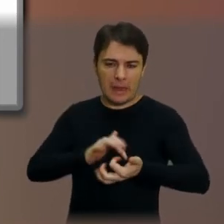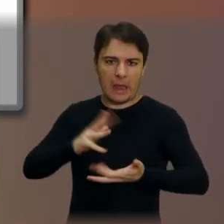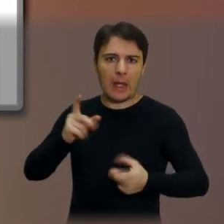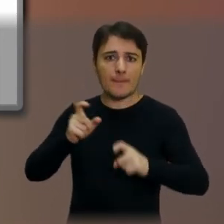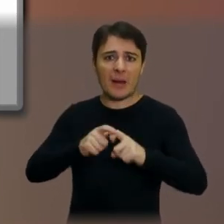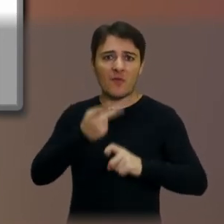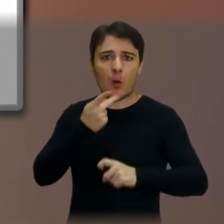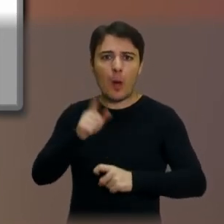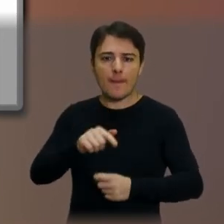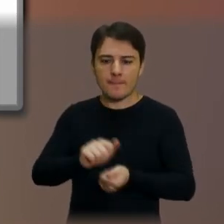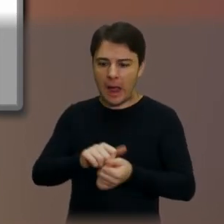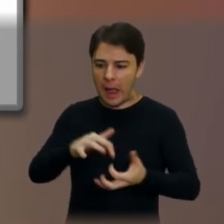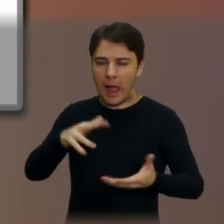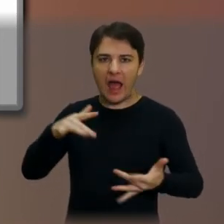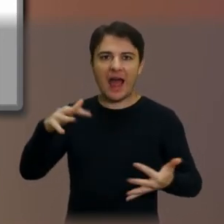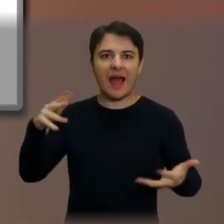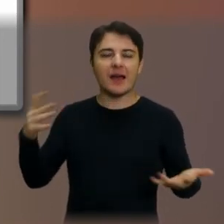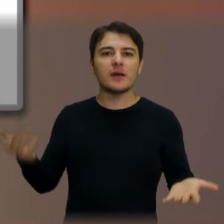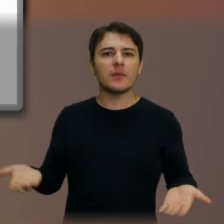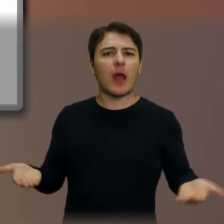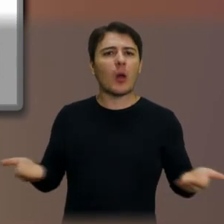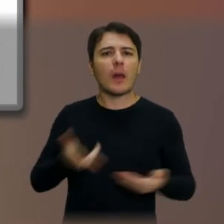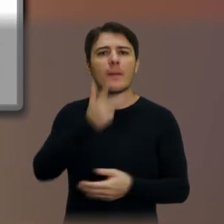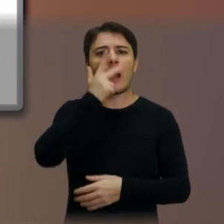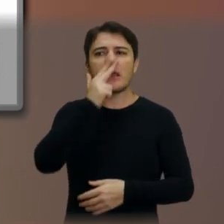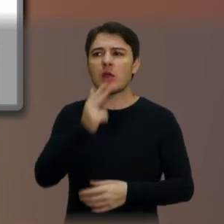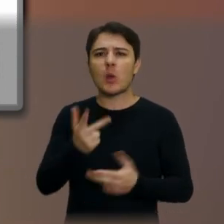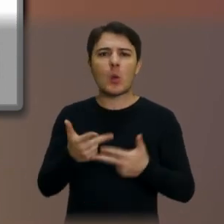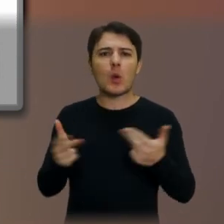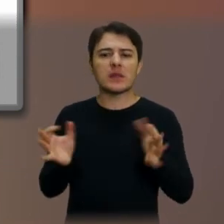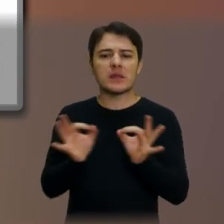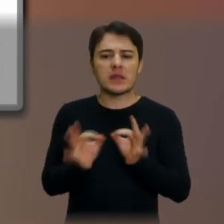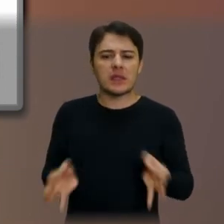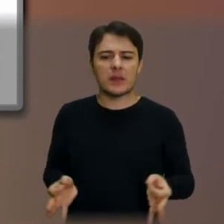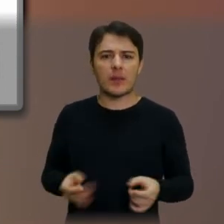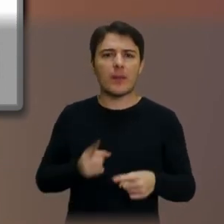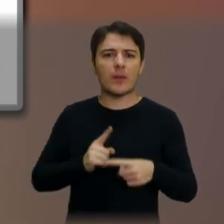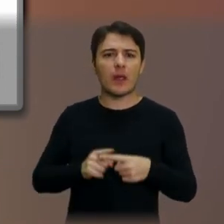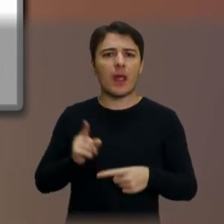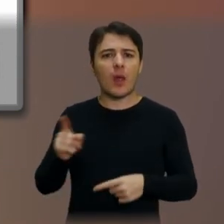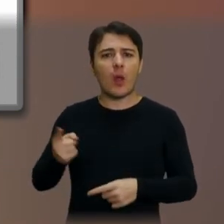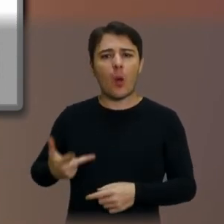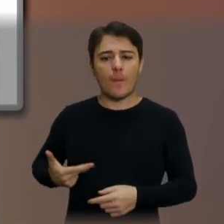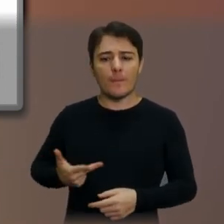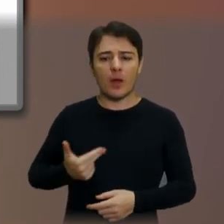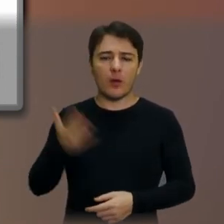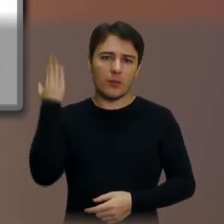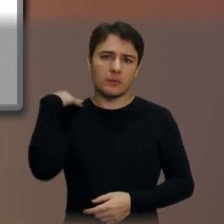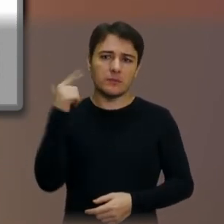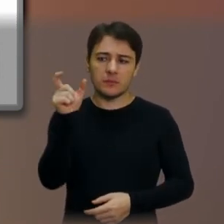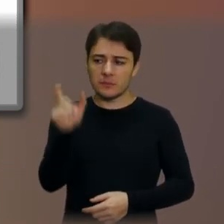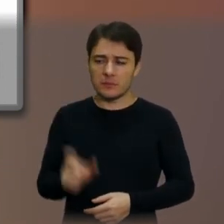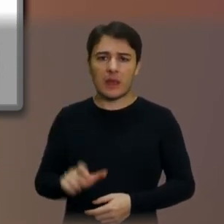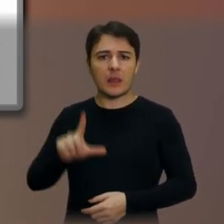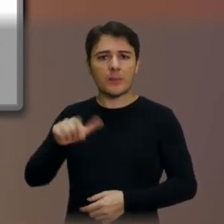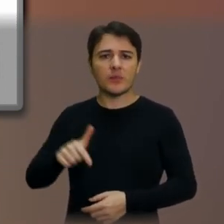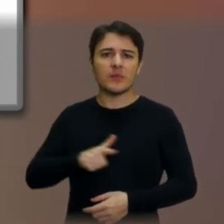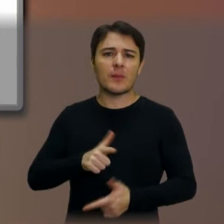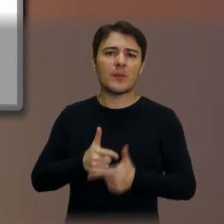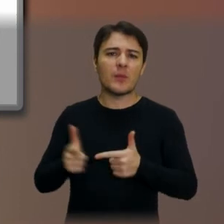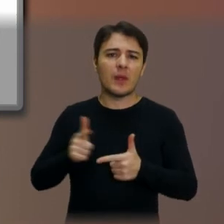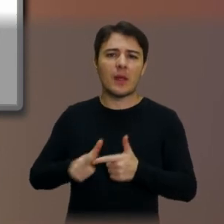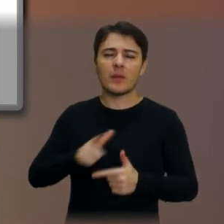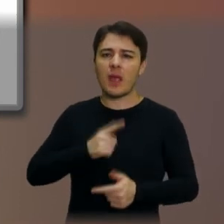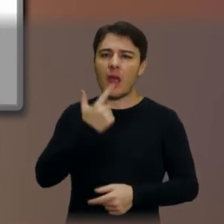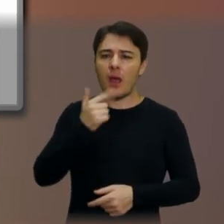foi um milagre na época e dessa vez que para mim alguma coisa mais simples naquele ele operou da coluna e depois teve complicações teve hemorragia